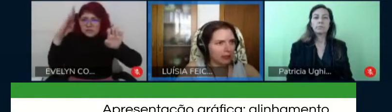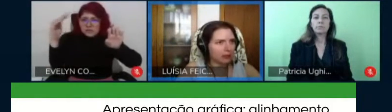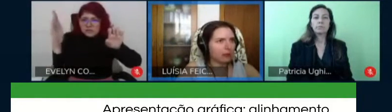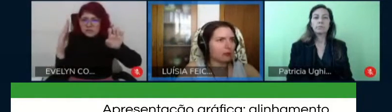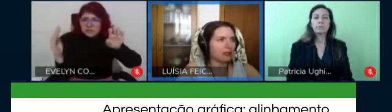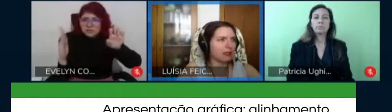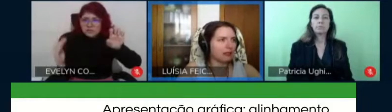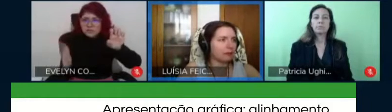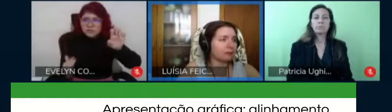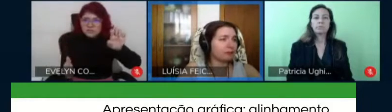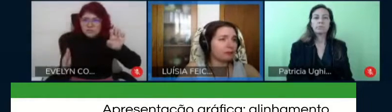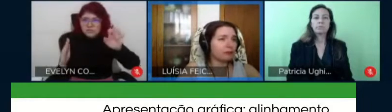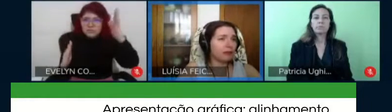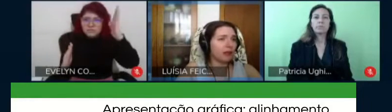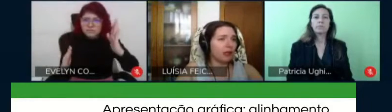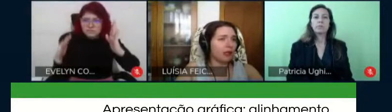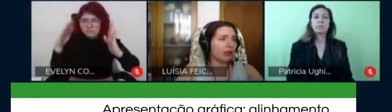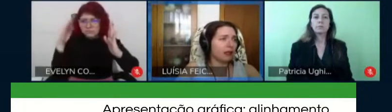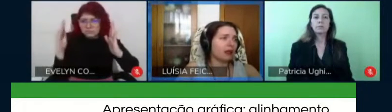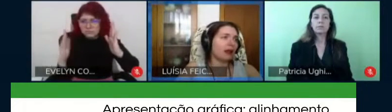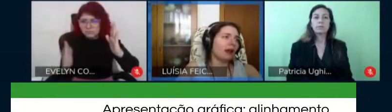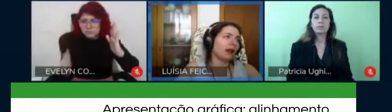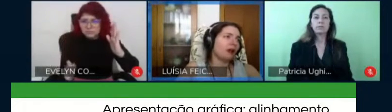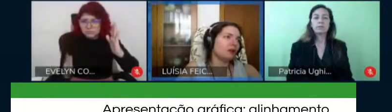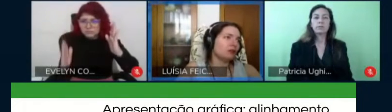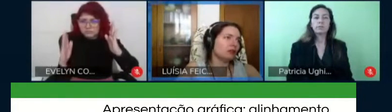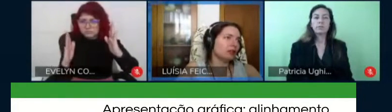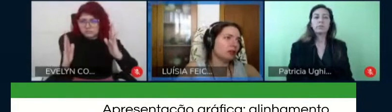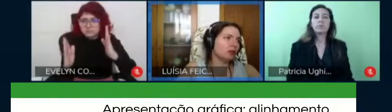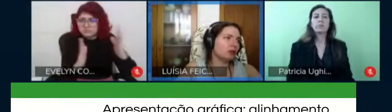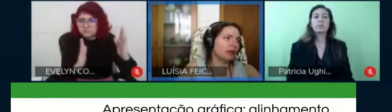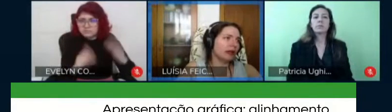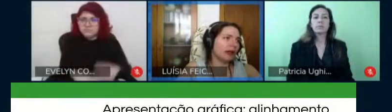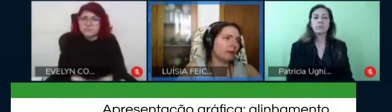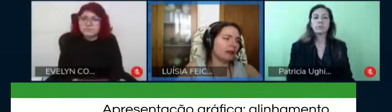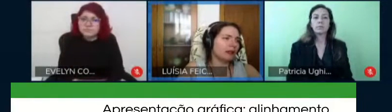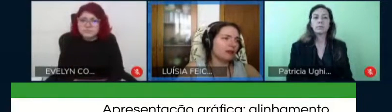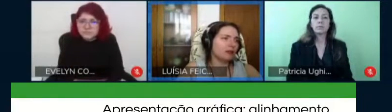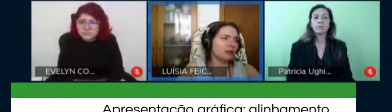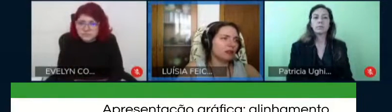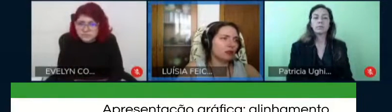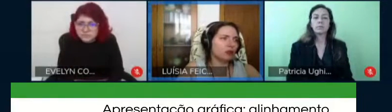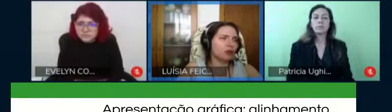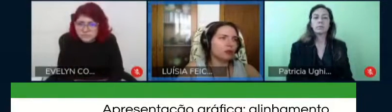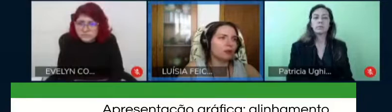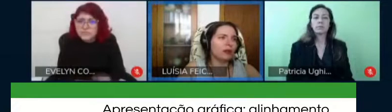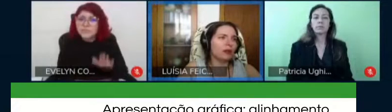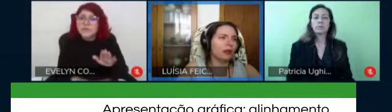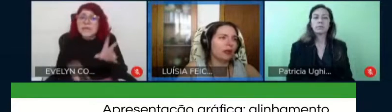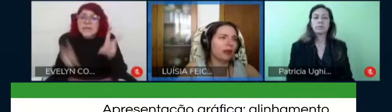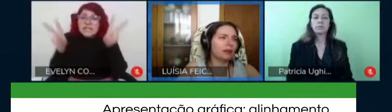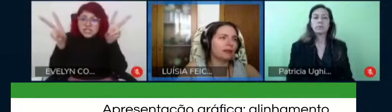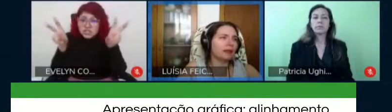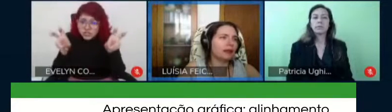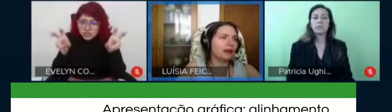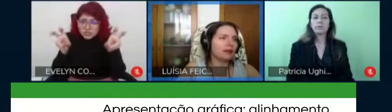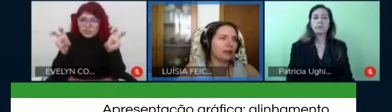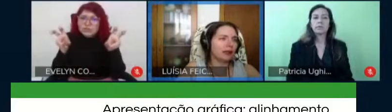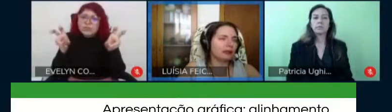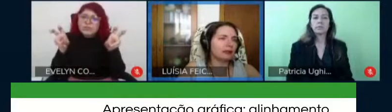também determinado pela BNT. E o conteúdo da capa e da folha de rosto